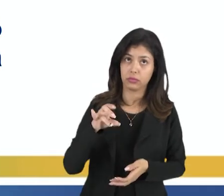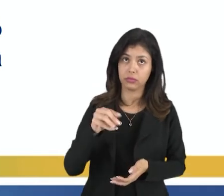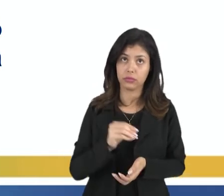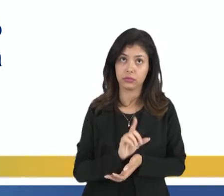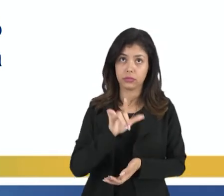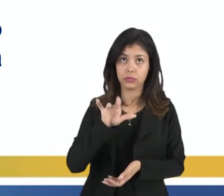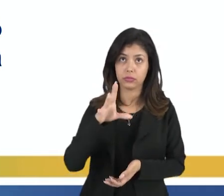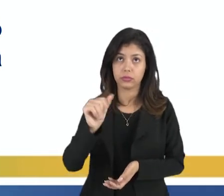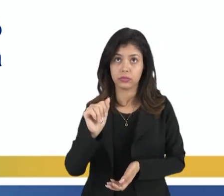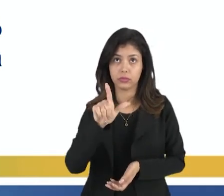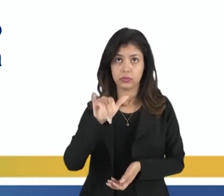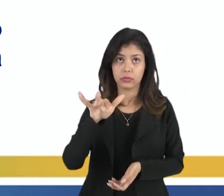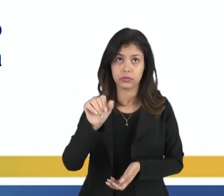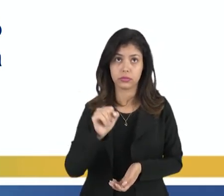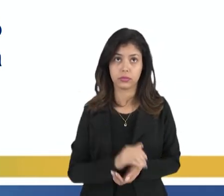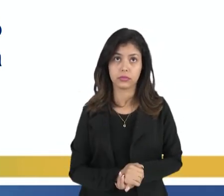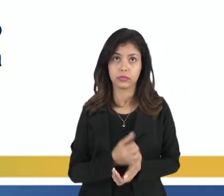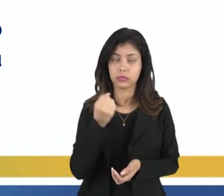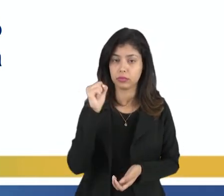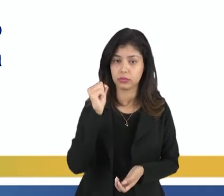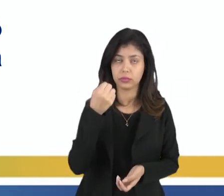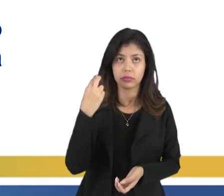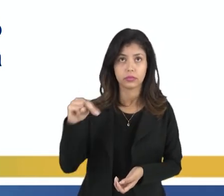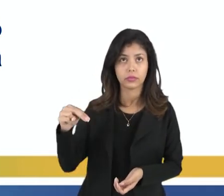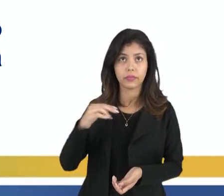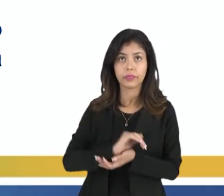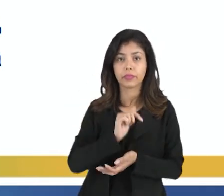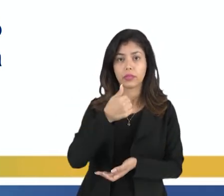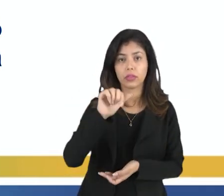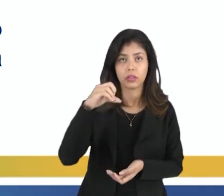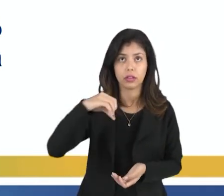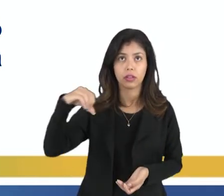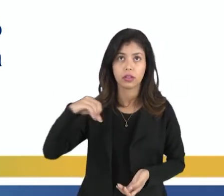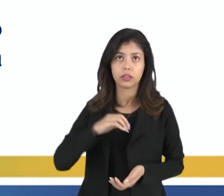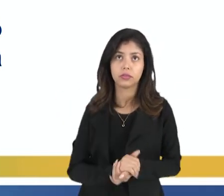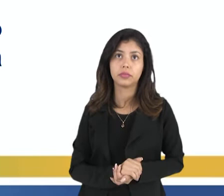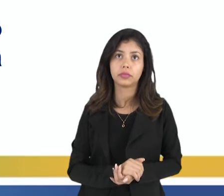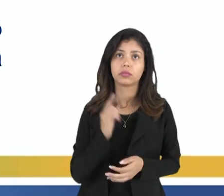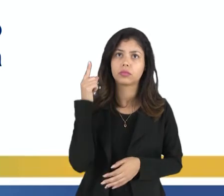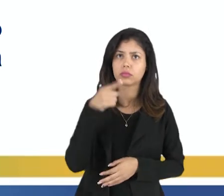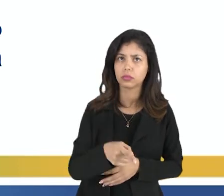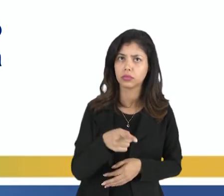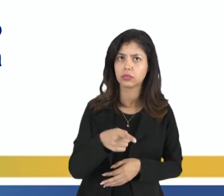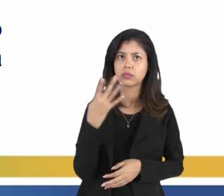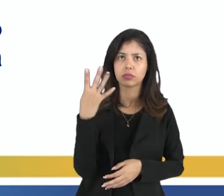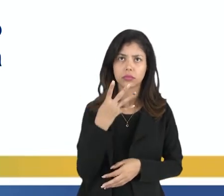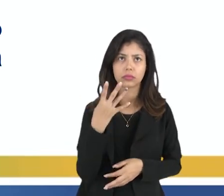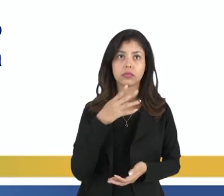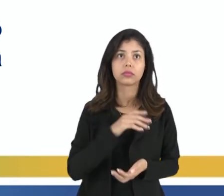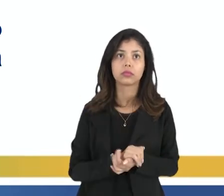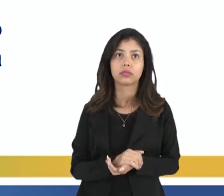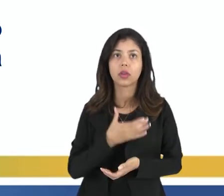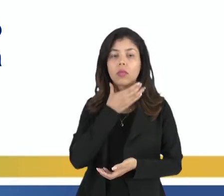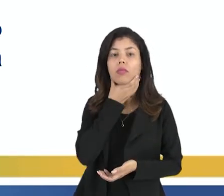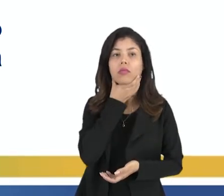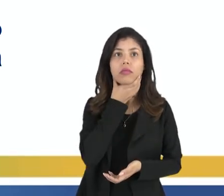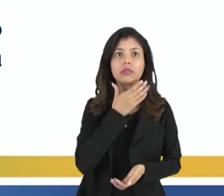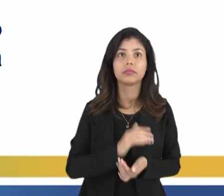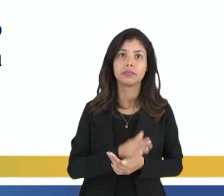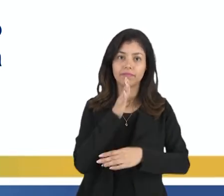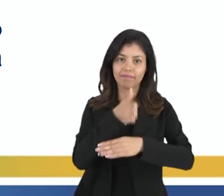Lucas Dantas, Luiz das Virgens, né, em 8 de novembro de 1799. Eles são 4 conjurados, enforcados